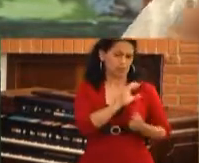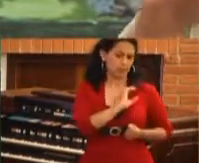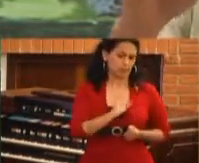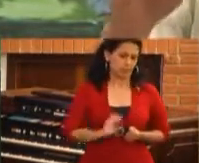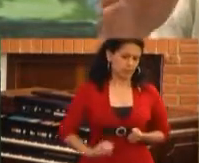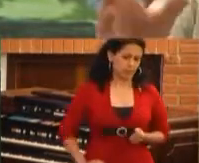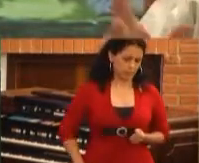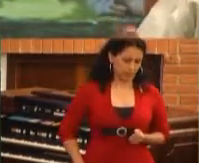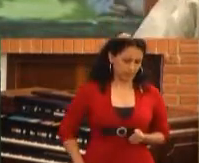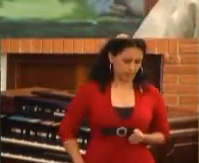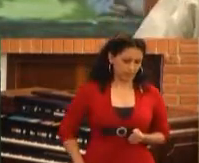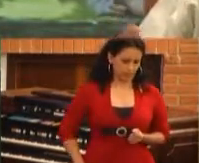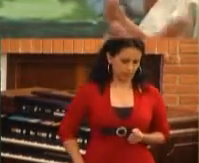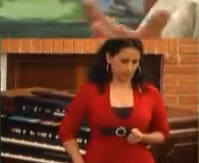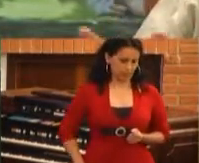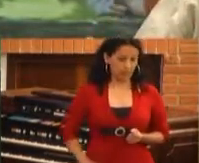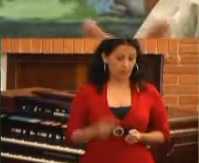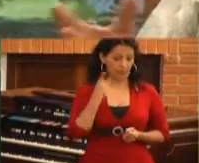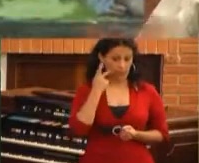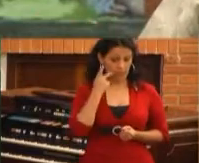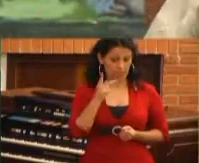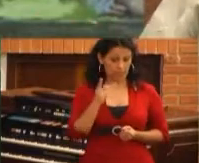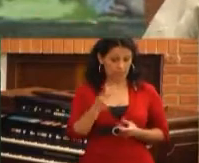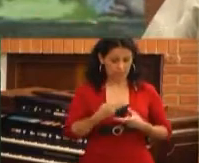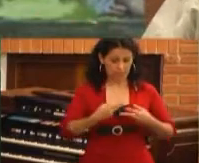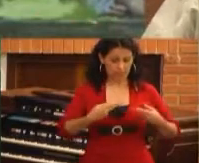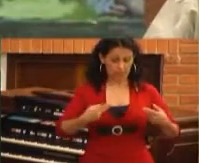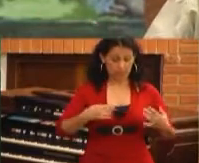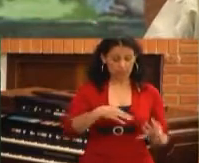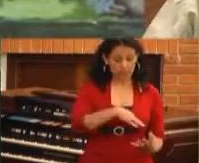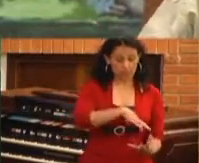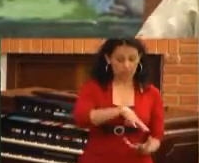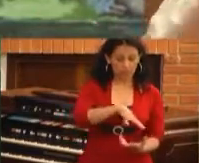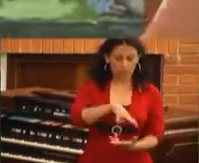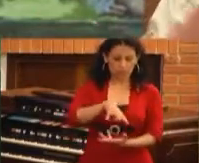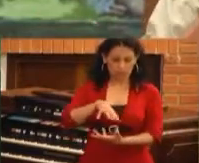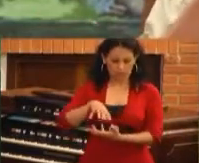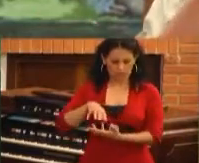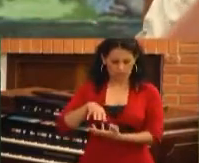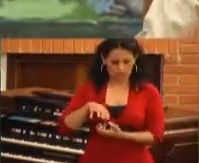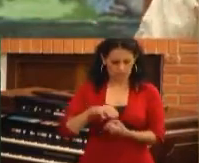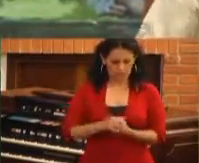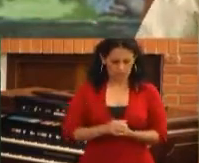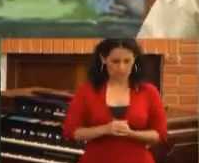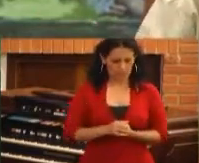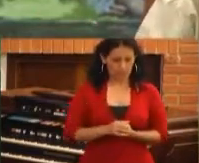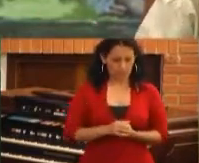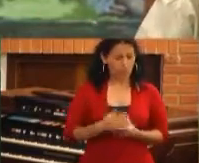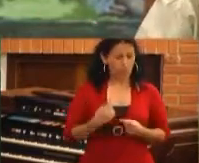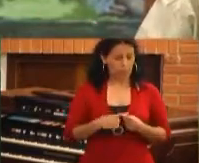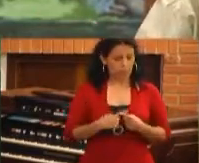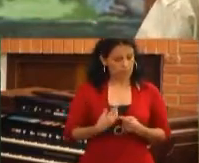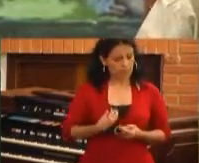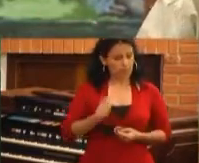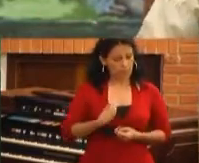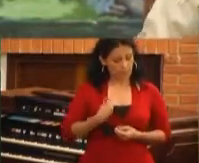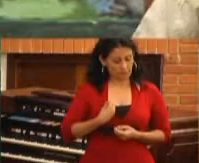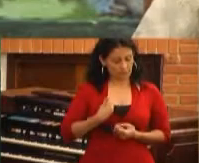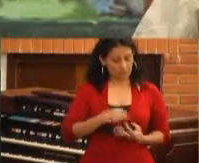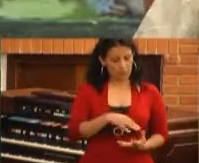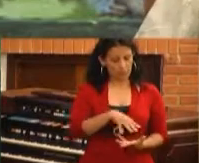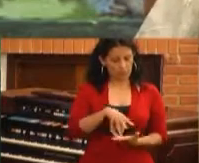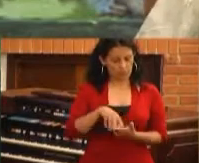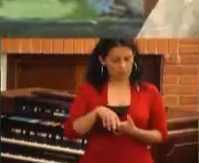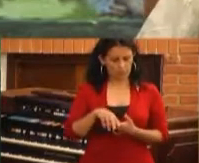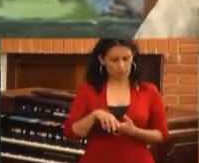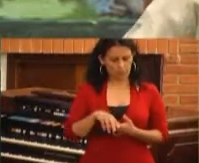para os rudimentos do mundo, por que, como se vivesseis no mundo, vos sujeitais a ordenanças?